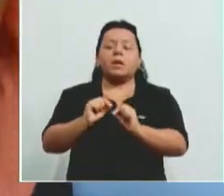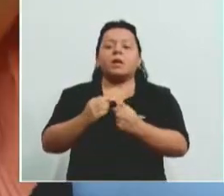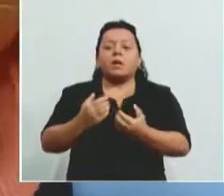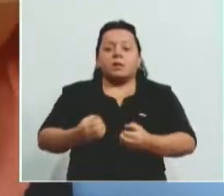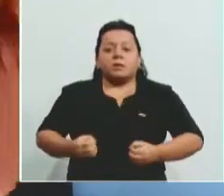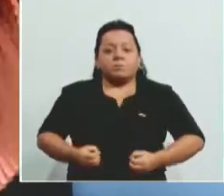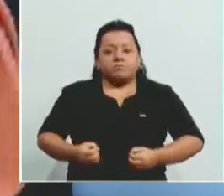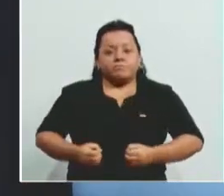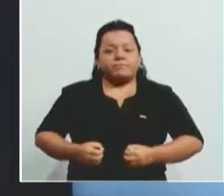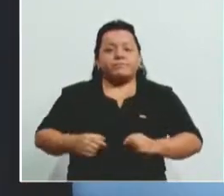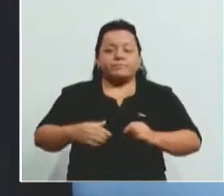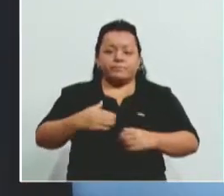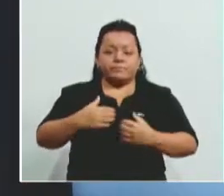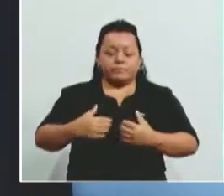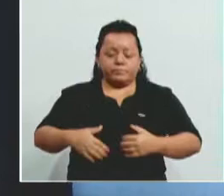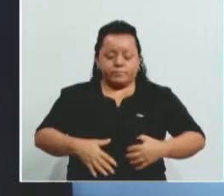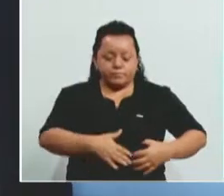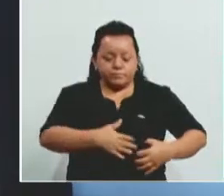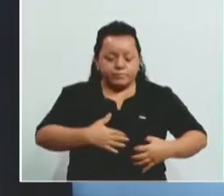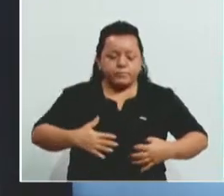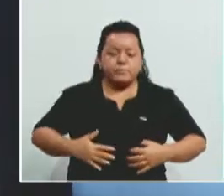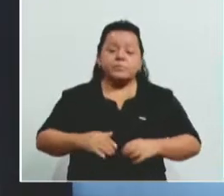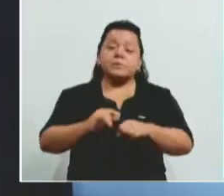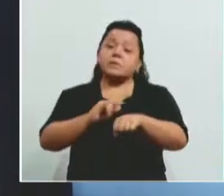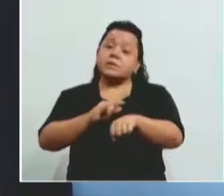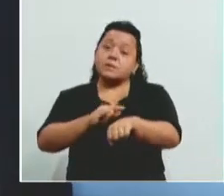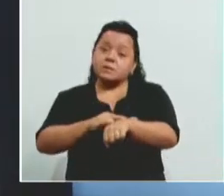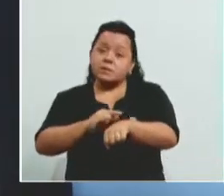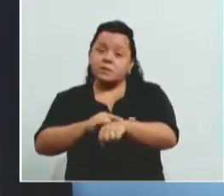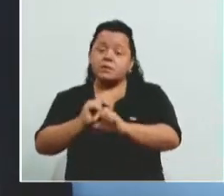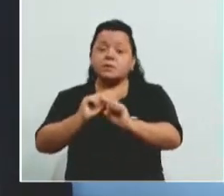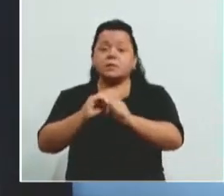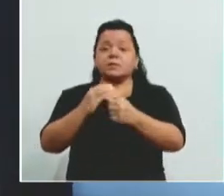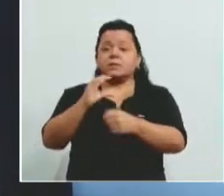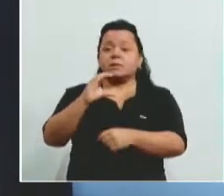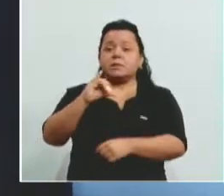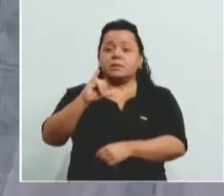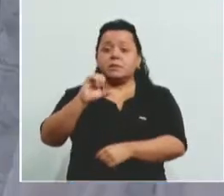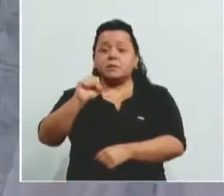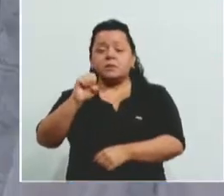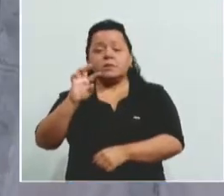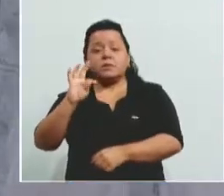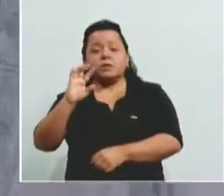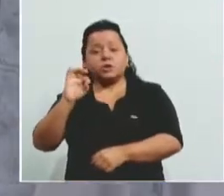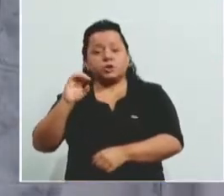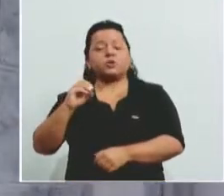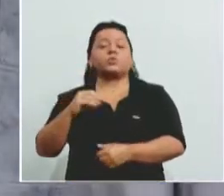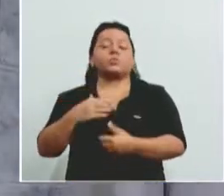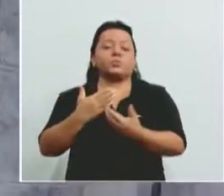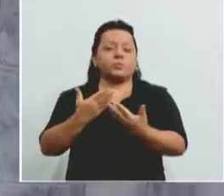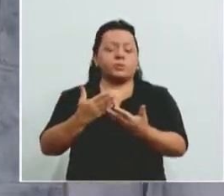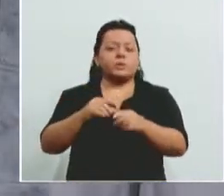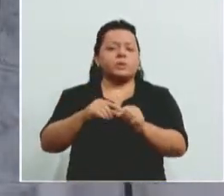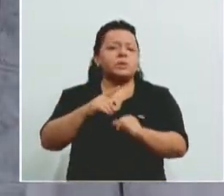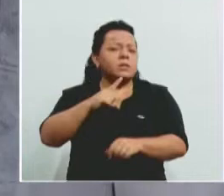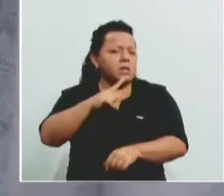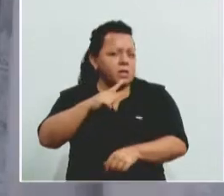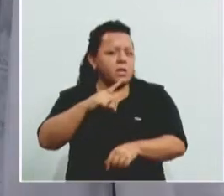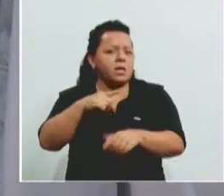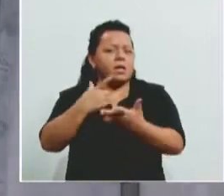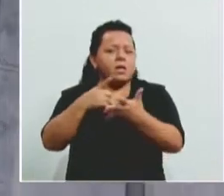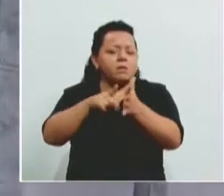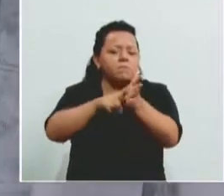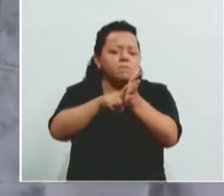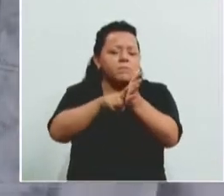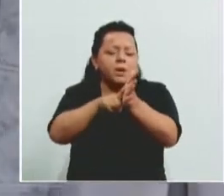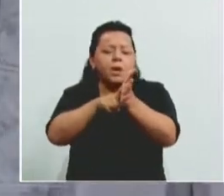intestinal, a endometriose na urina, né, cística. Então... Certo. Existem exames, doutora, que